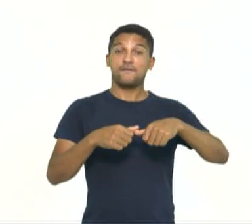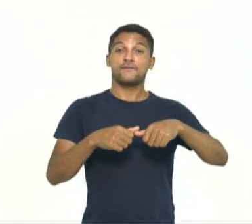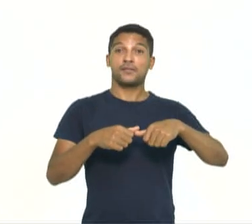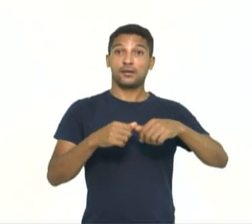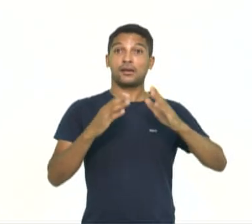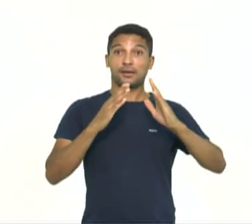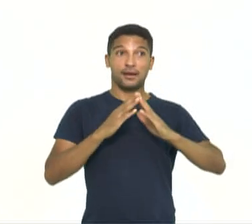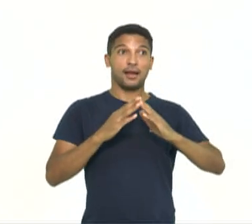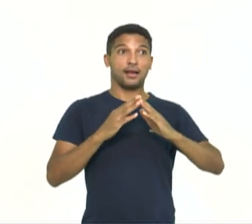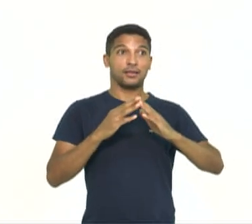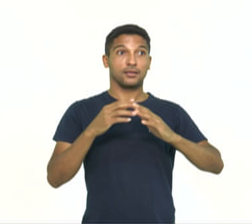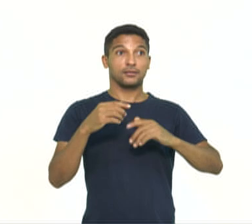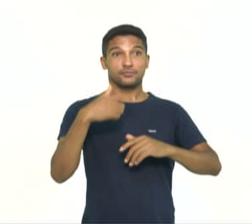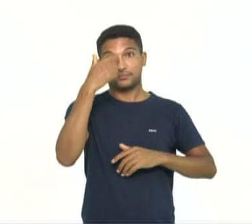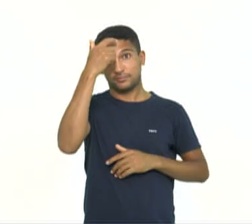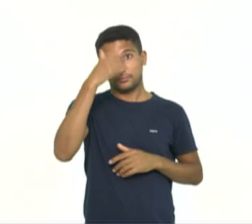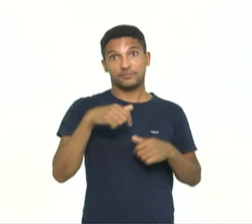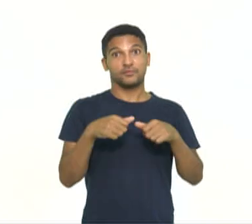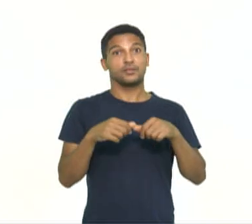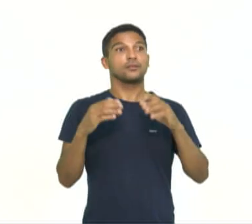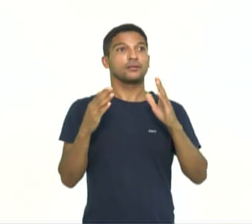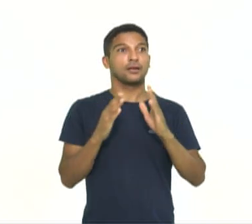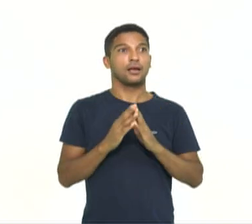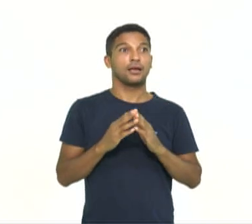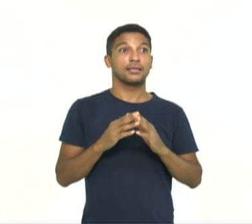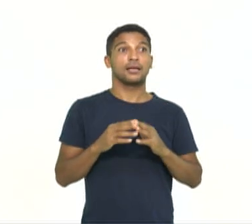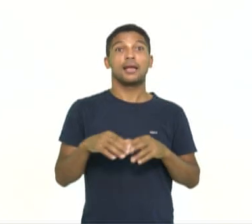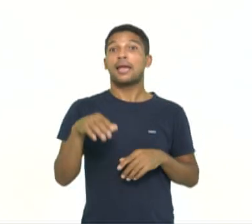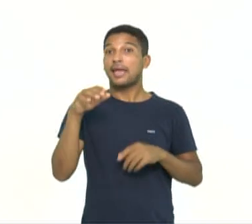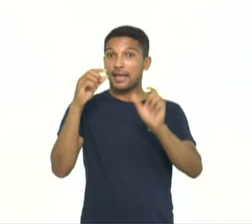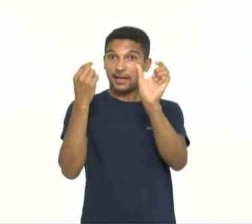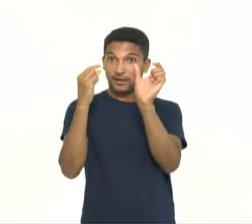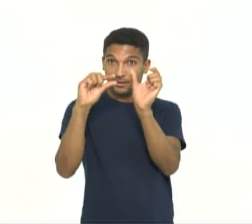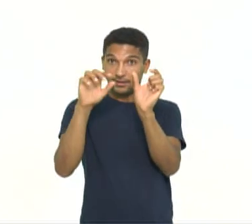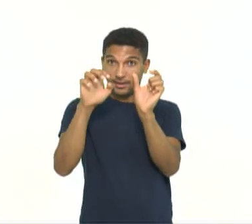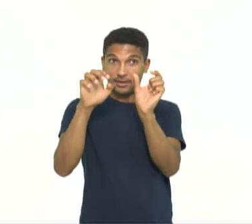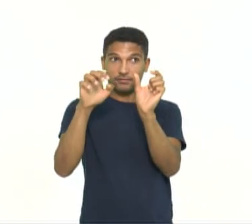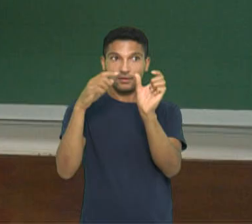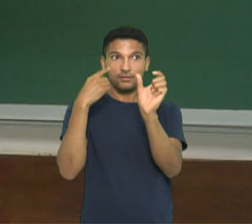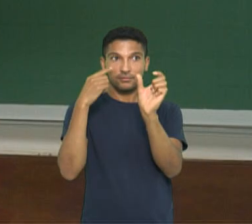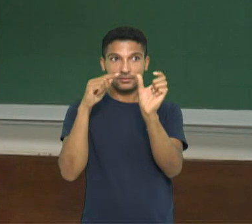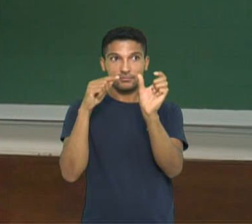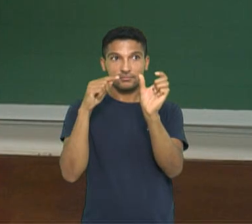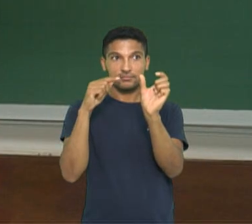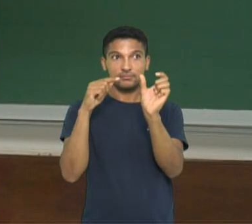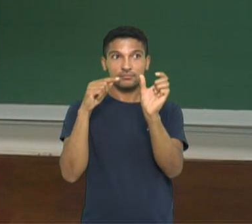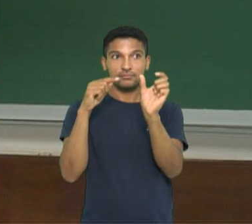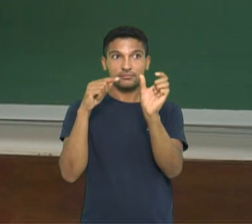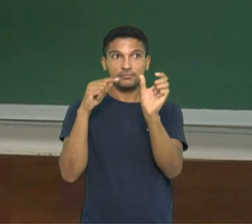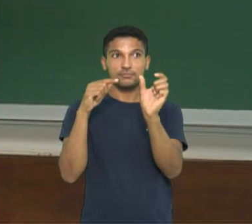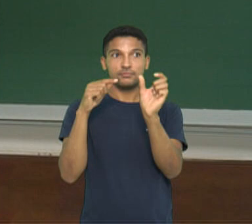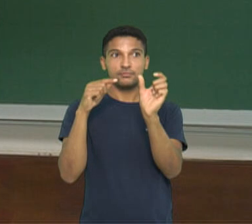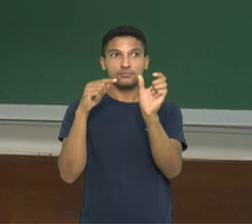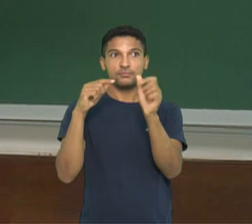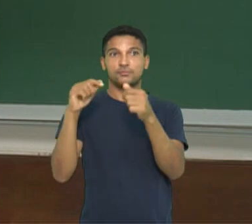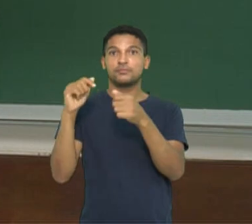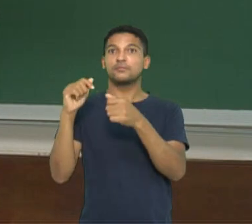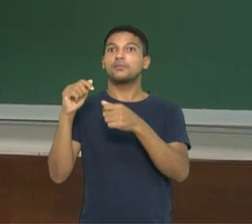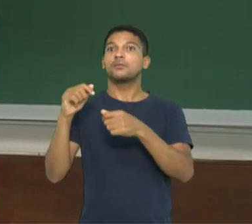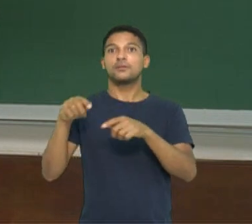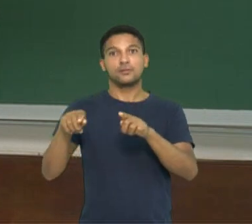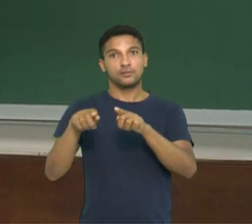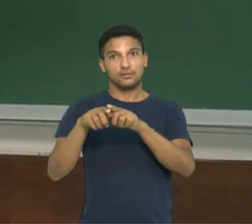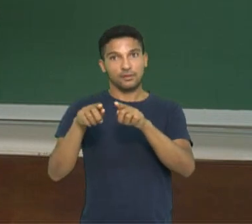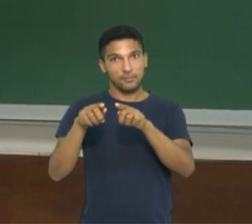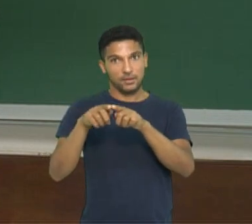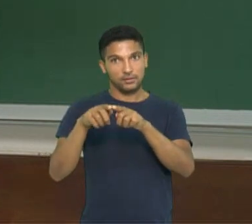mais, mas também farei todas as atividades. Então, eu tenho vários verbos ali, tenho 2 exemplos de período composto, né, nas 2 últimas